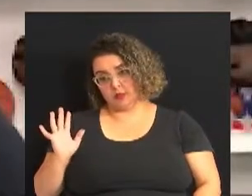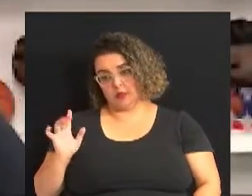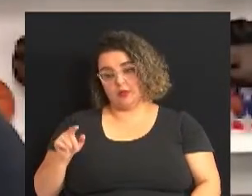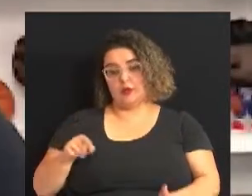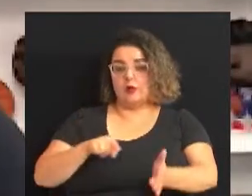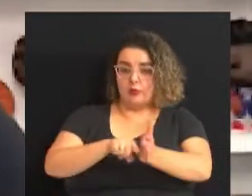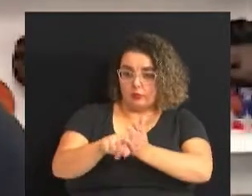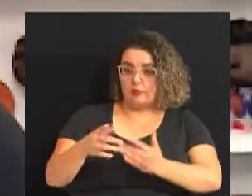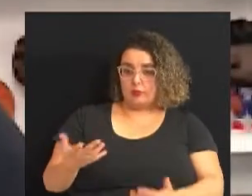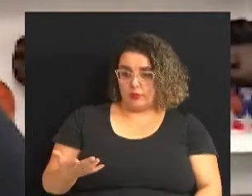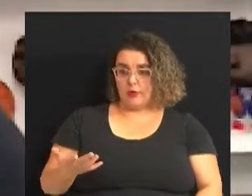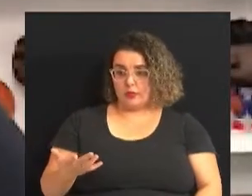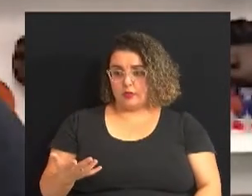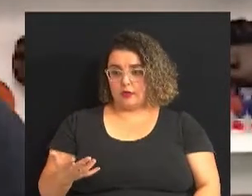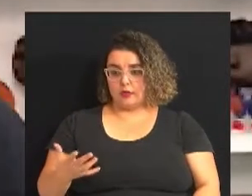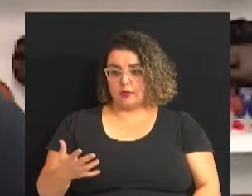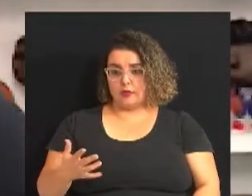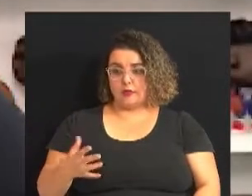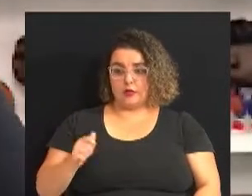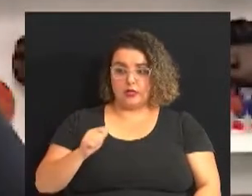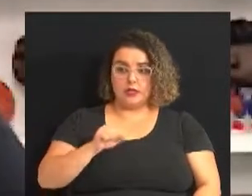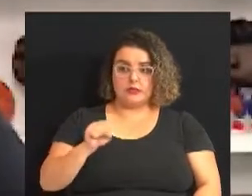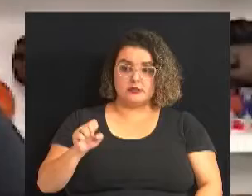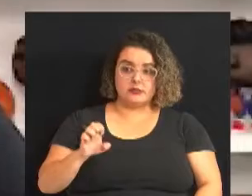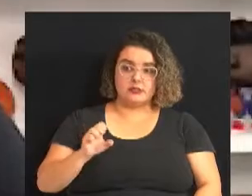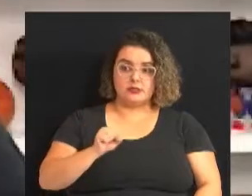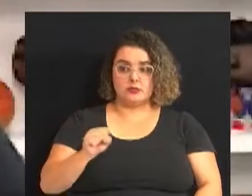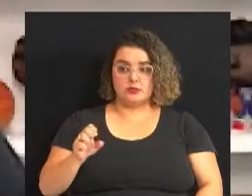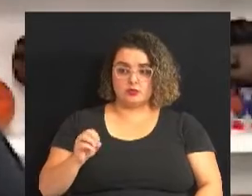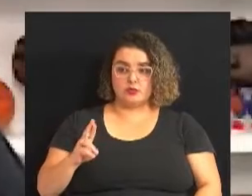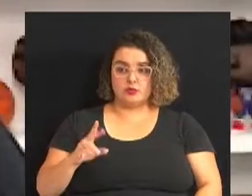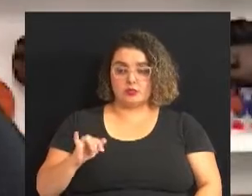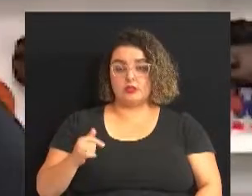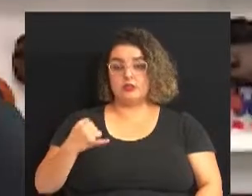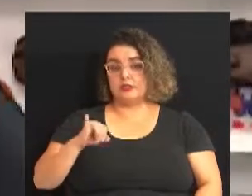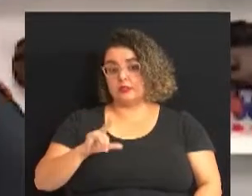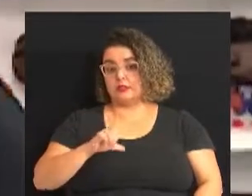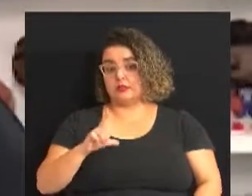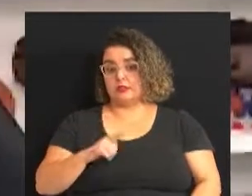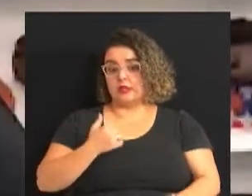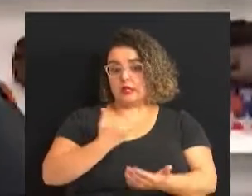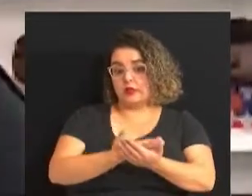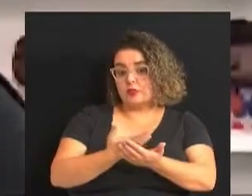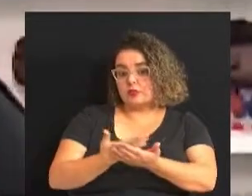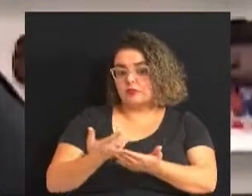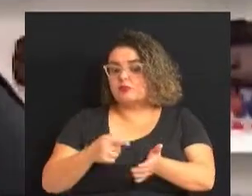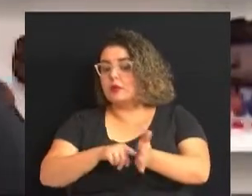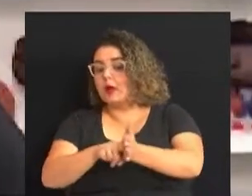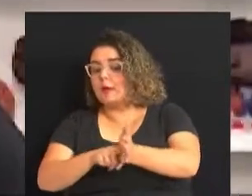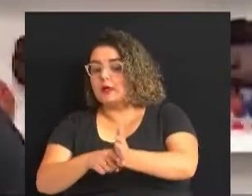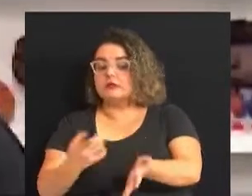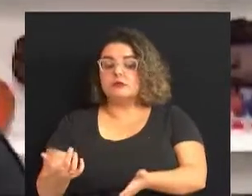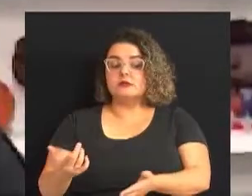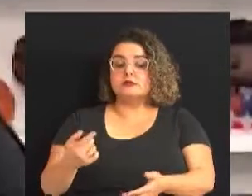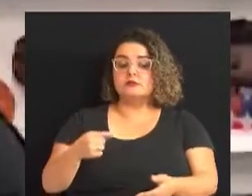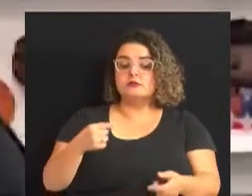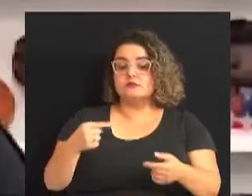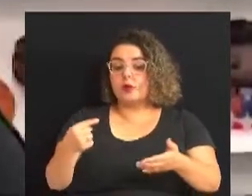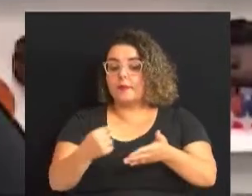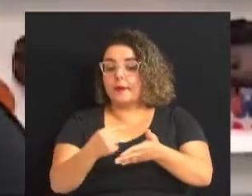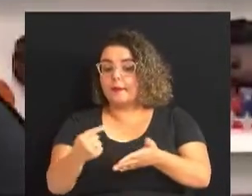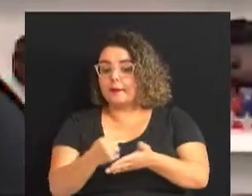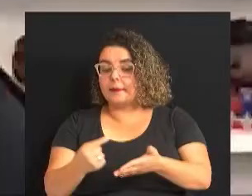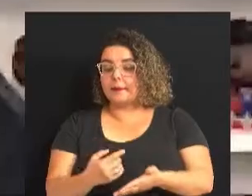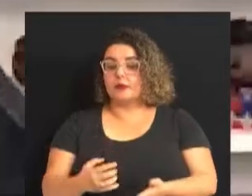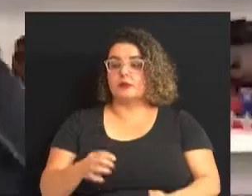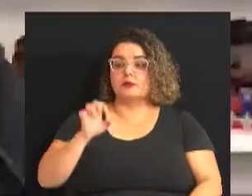recentemente para a assessoria dele se já existe um estudo, se o Golden State já sinalizou que quer colocar ele em alto nível na Europa,